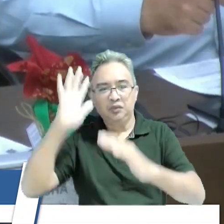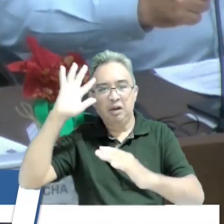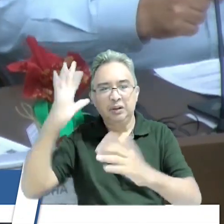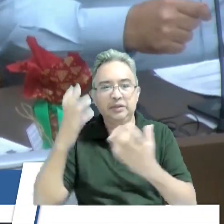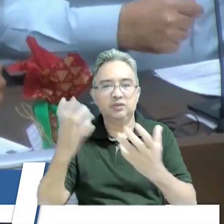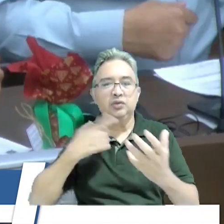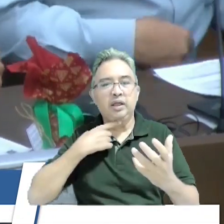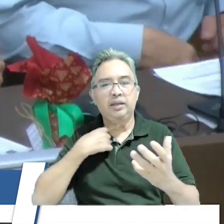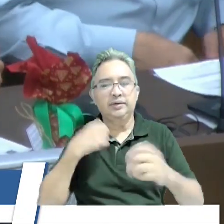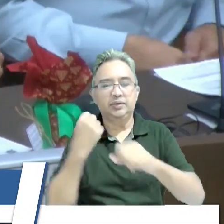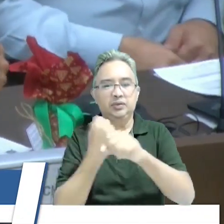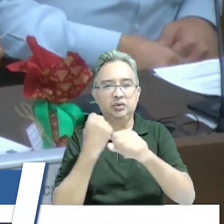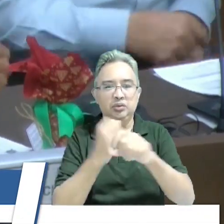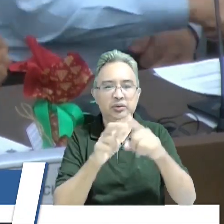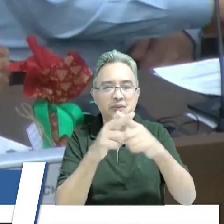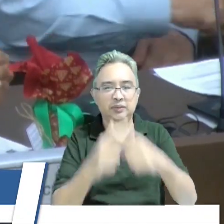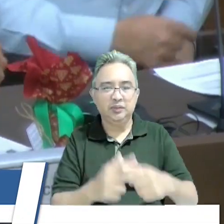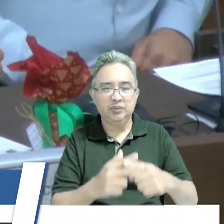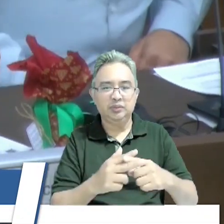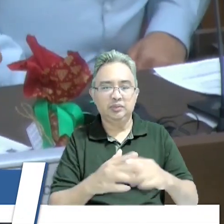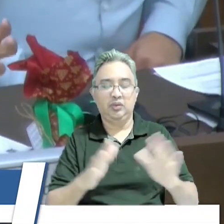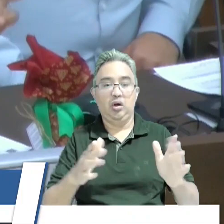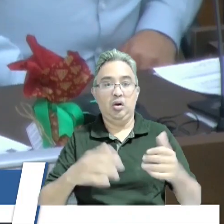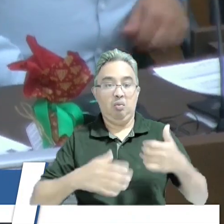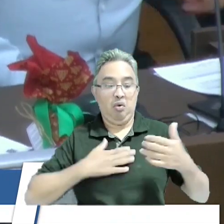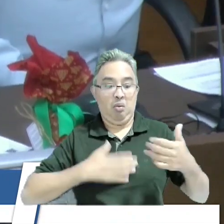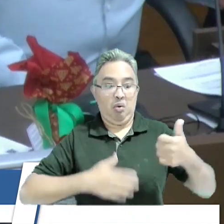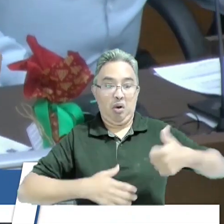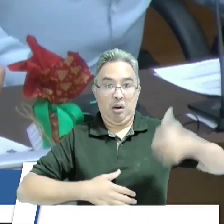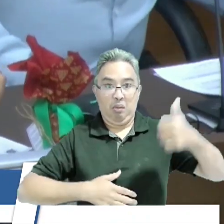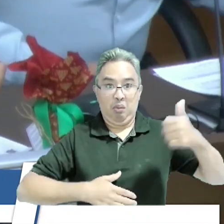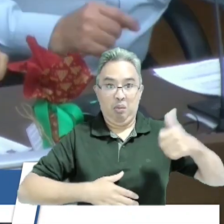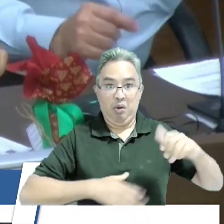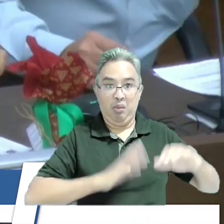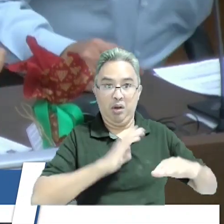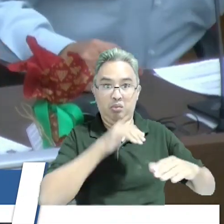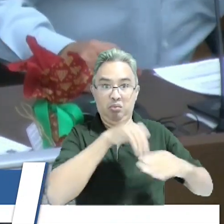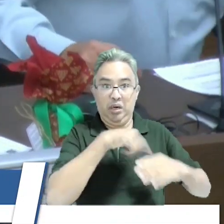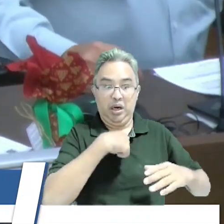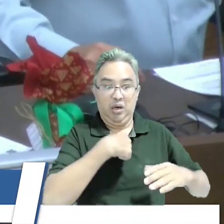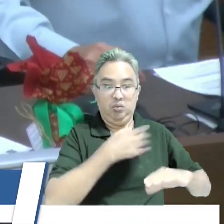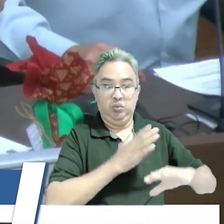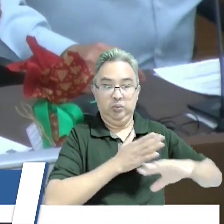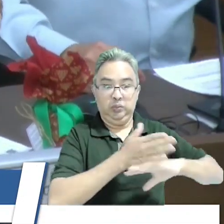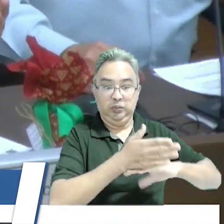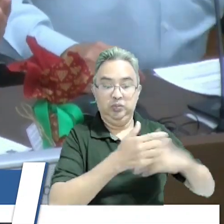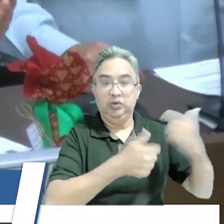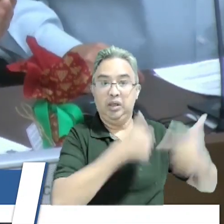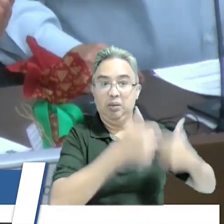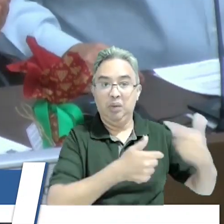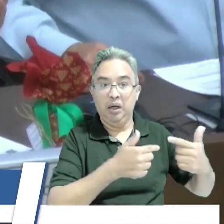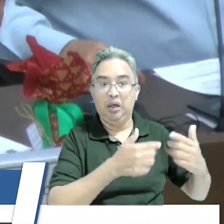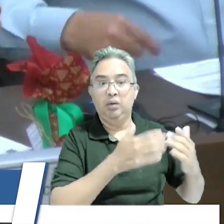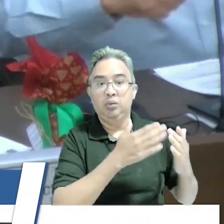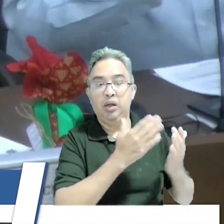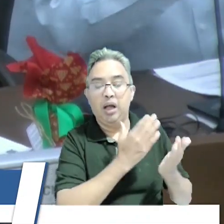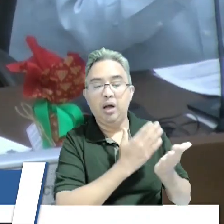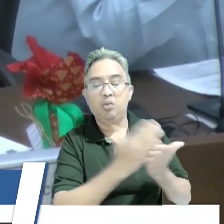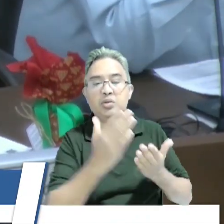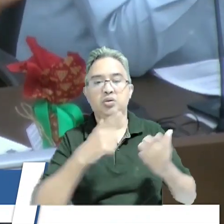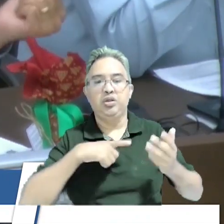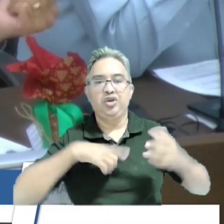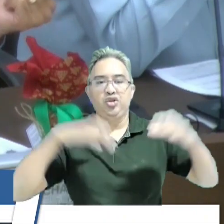Alexandre começou a obra, já no fim do mandato, começou-se as chuvas, a obra foi parada